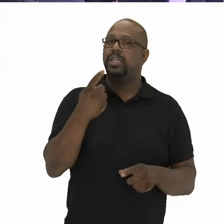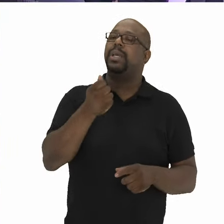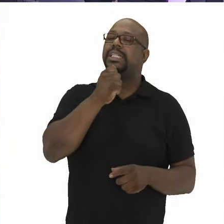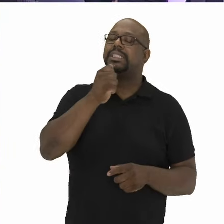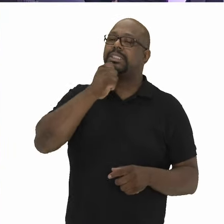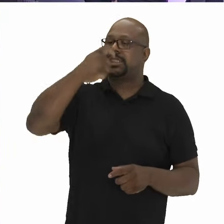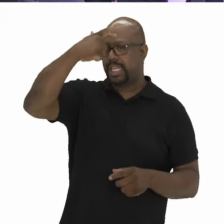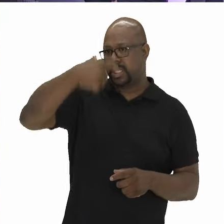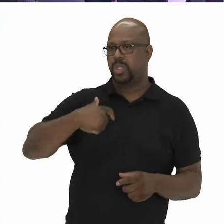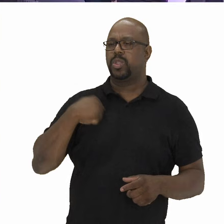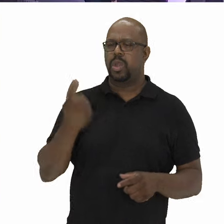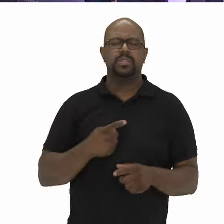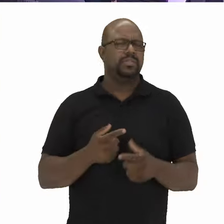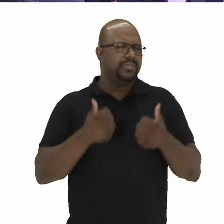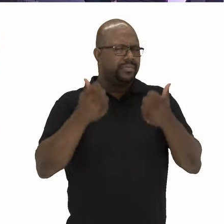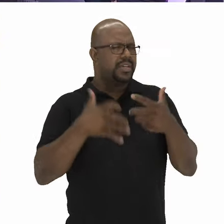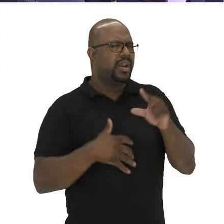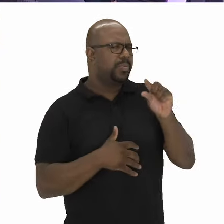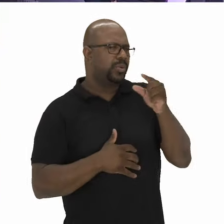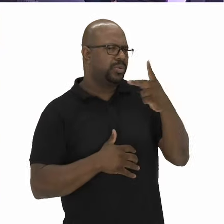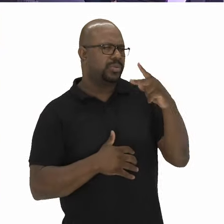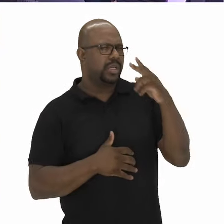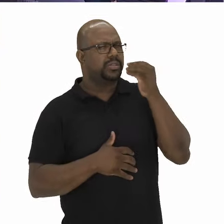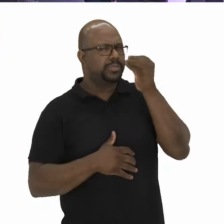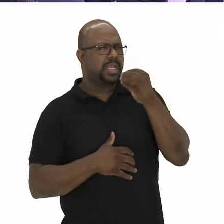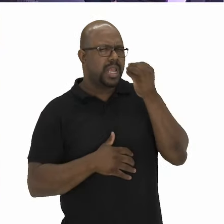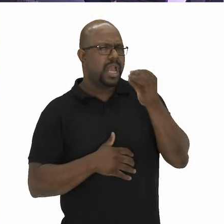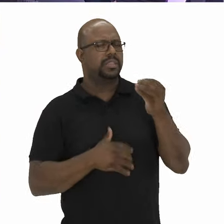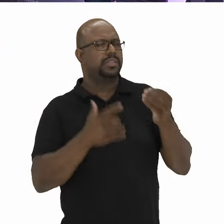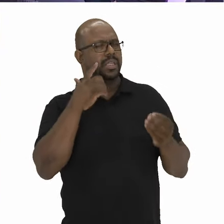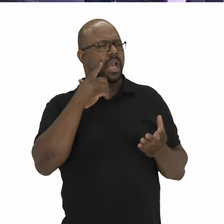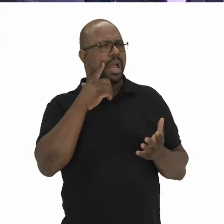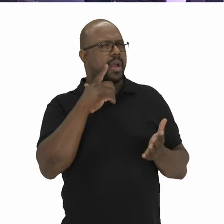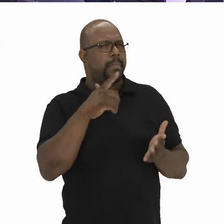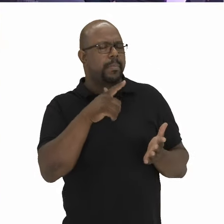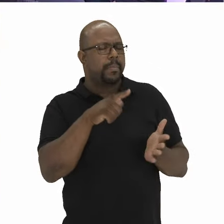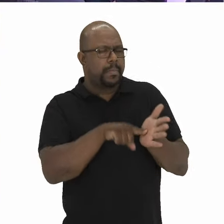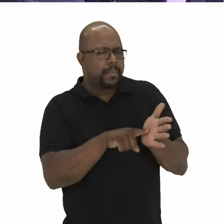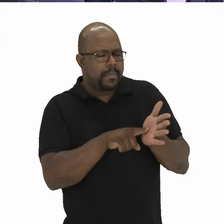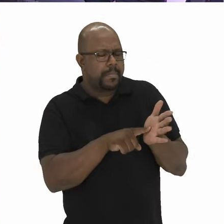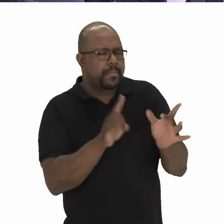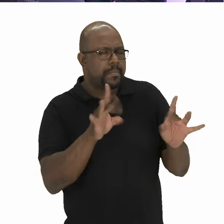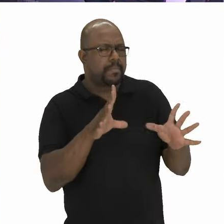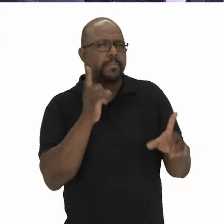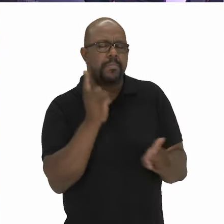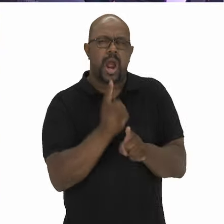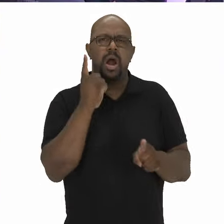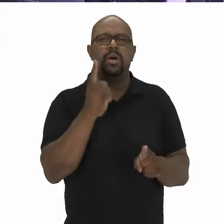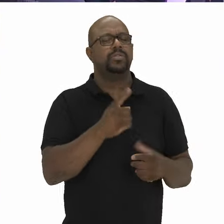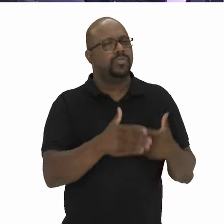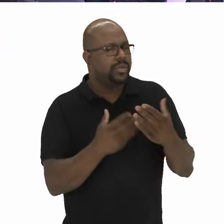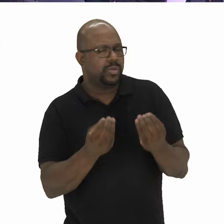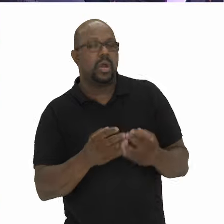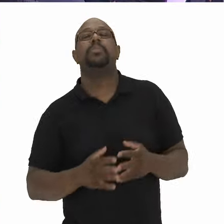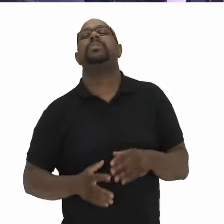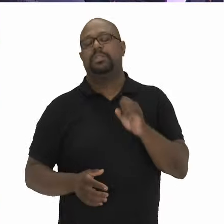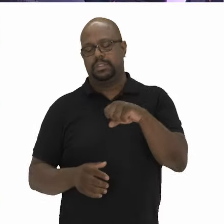nós sem nós então fala um pouquinho só da tua experiência do teu Diagnóstico como é que foi o seu